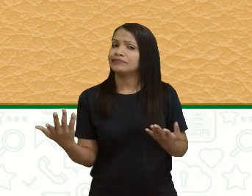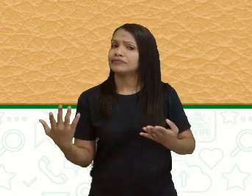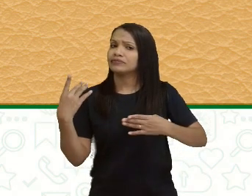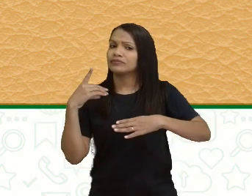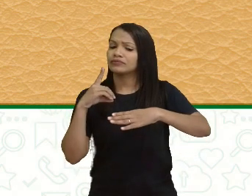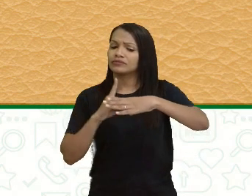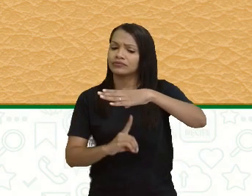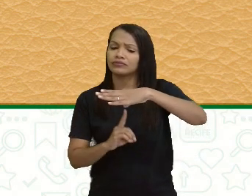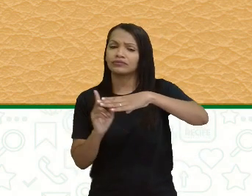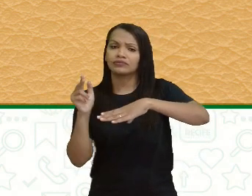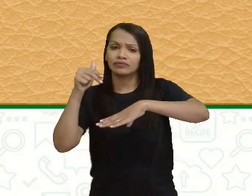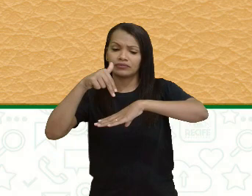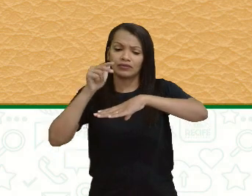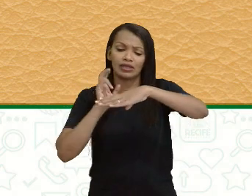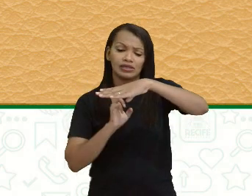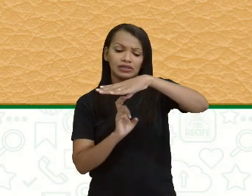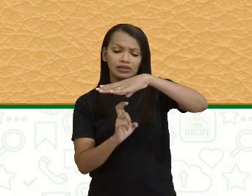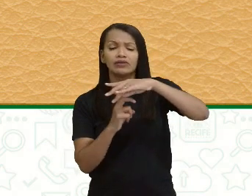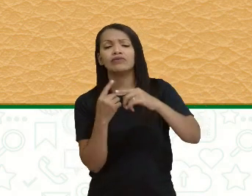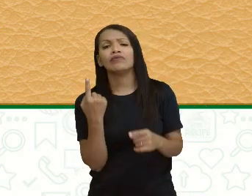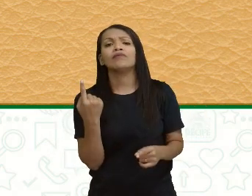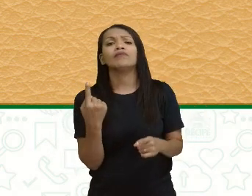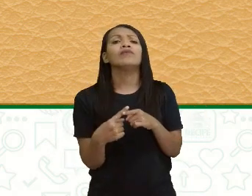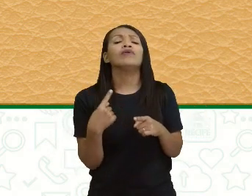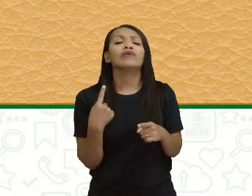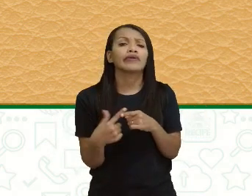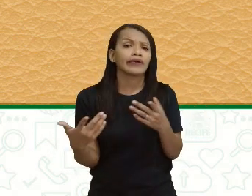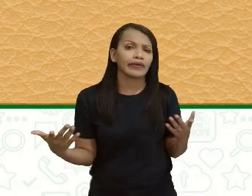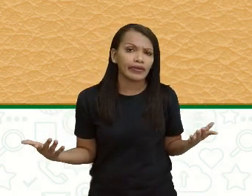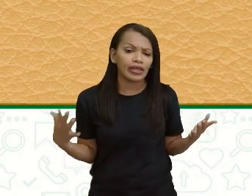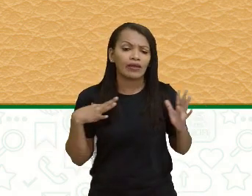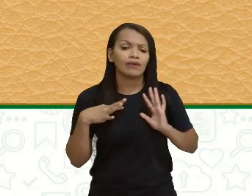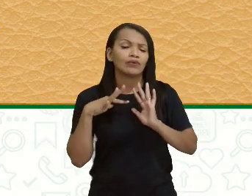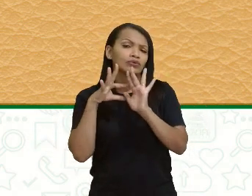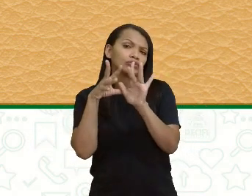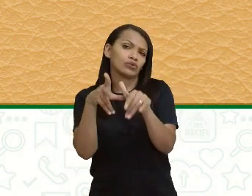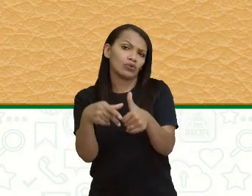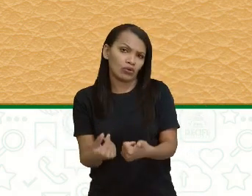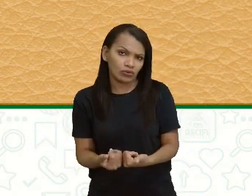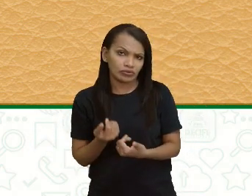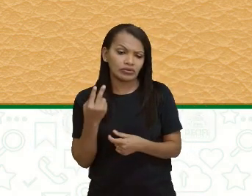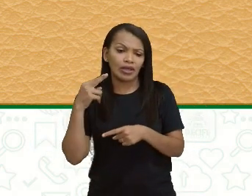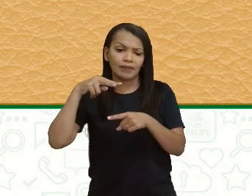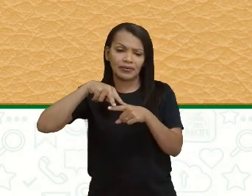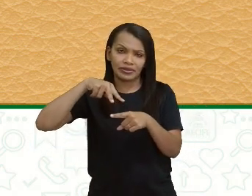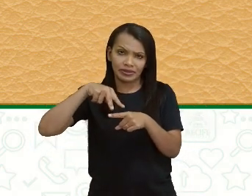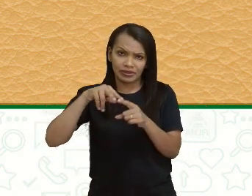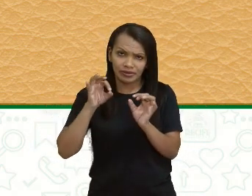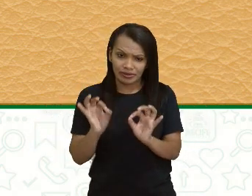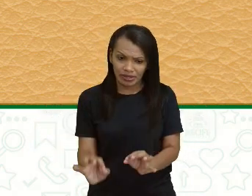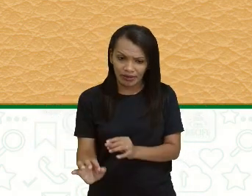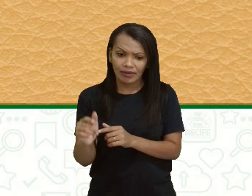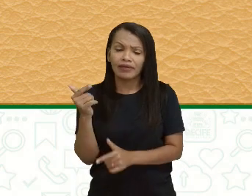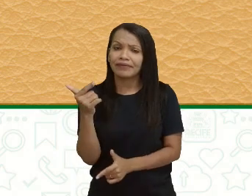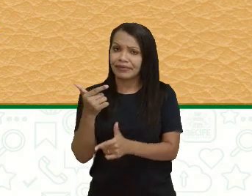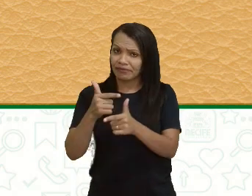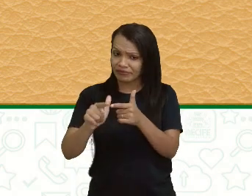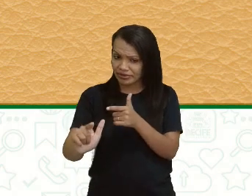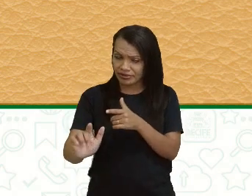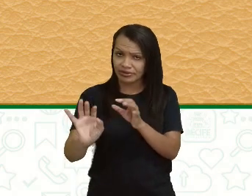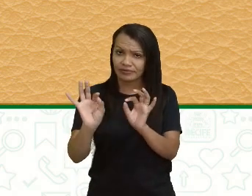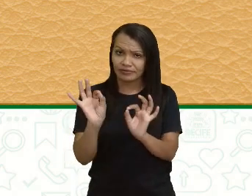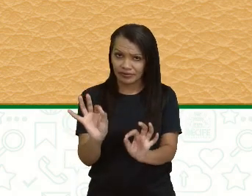fração é 5, porque isso é o todo da pizza. Ela foi dividida em